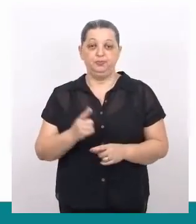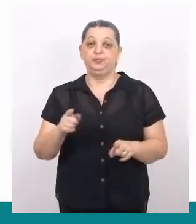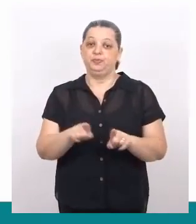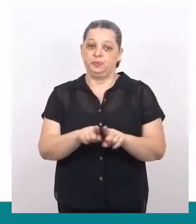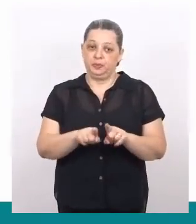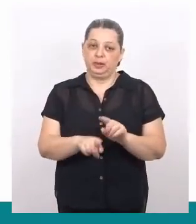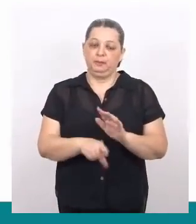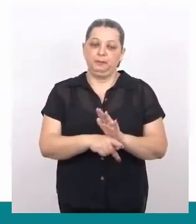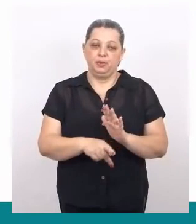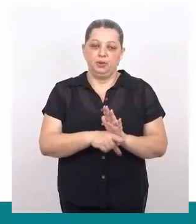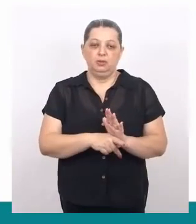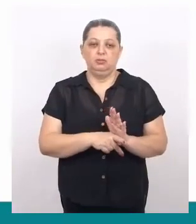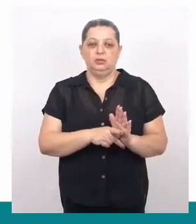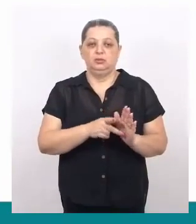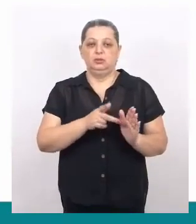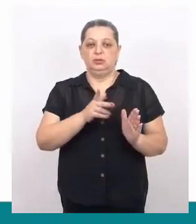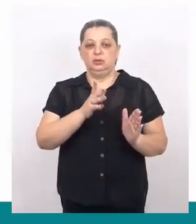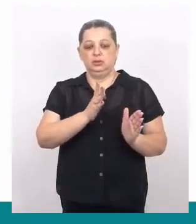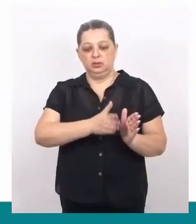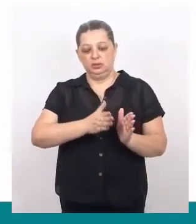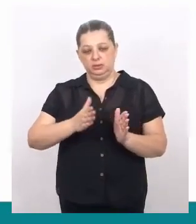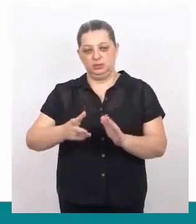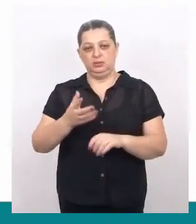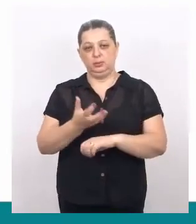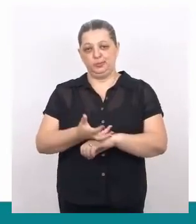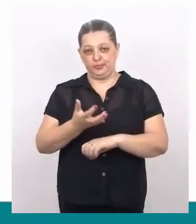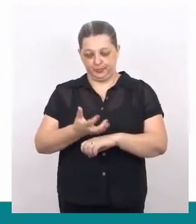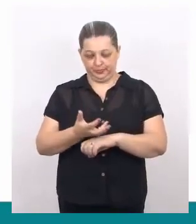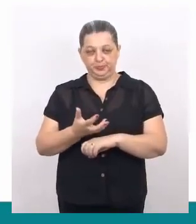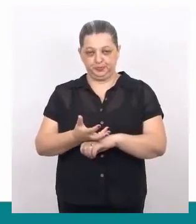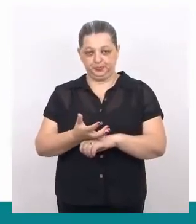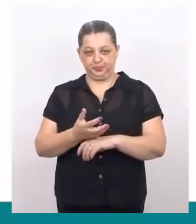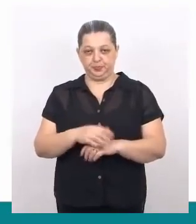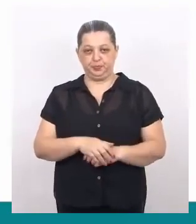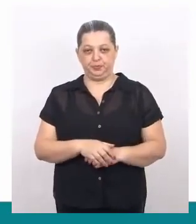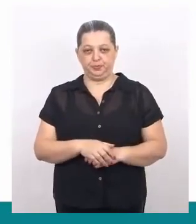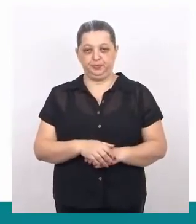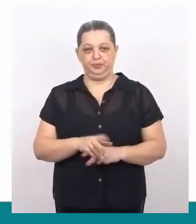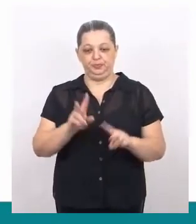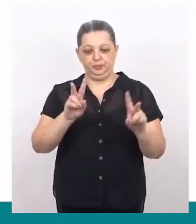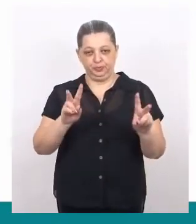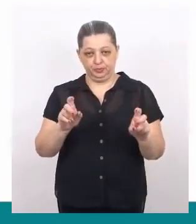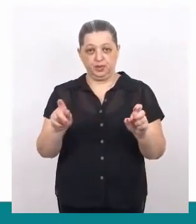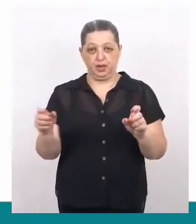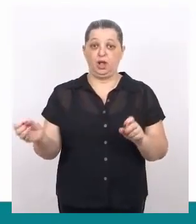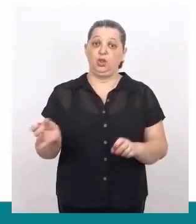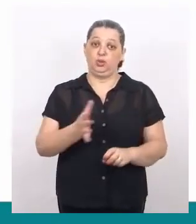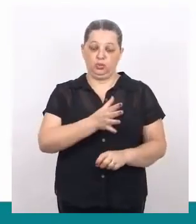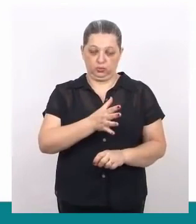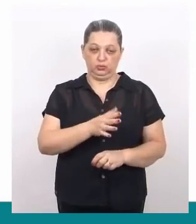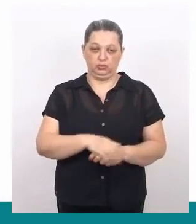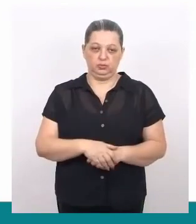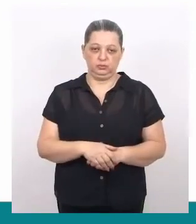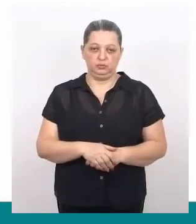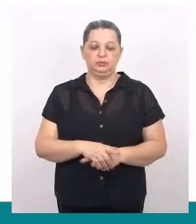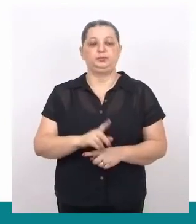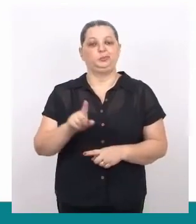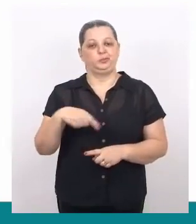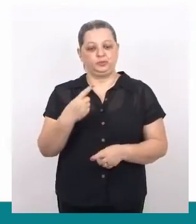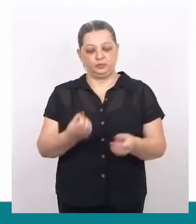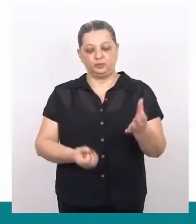itinerário formativo, que vão ser aqueles componentes curriculares, abre aspas, novos, tá? Que foram aqueles que a gente